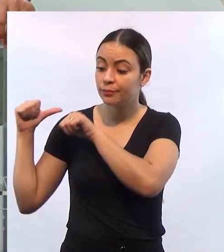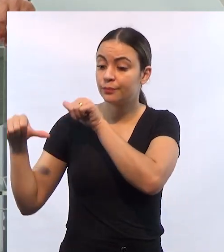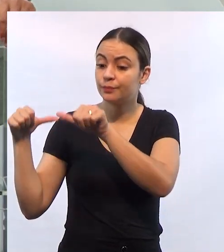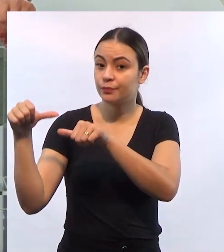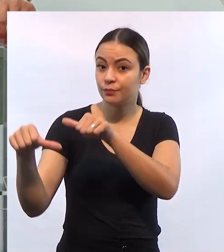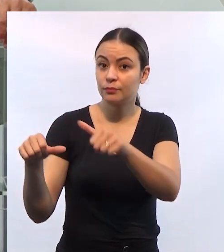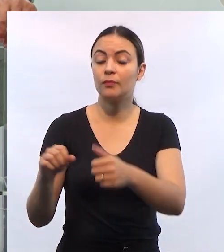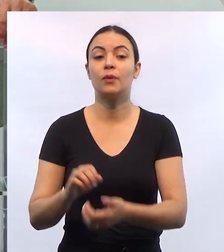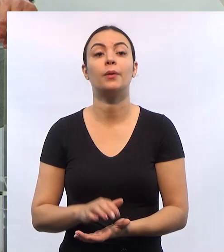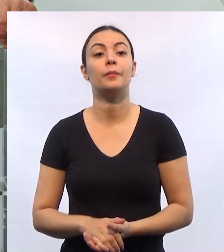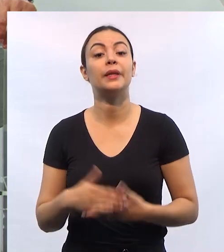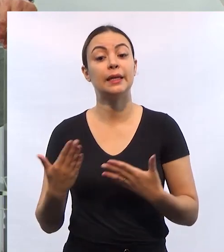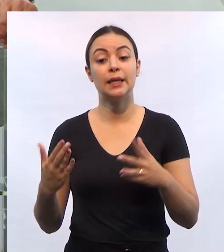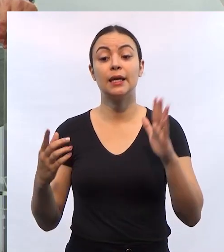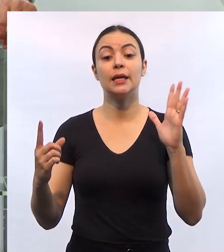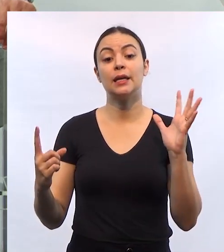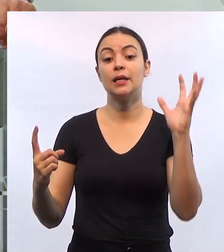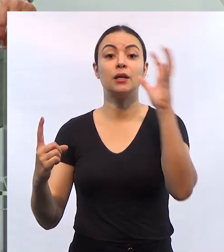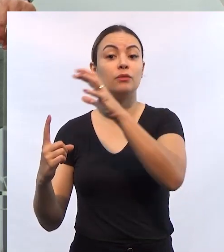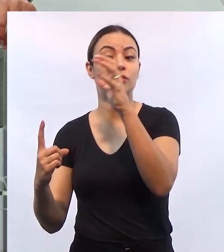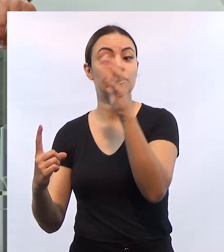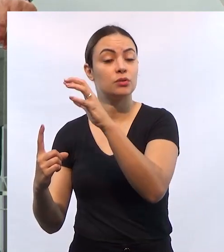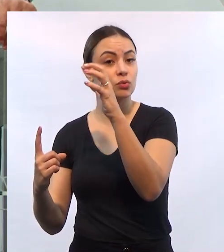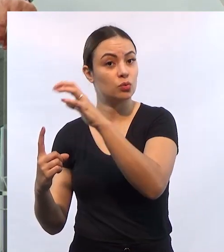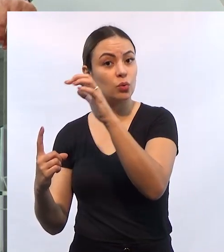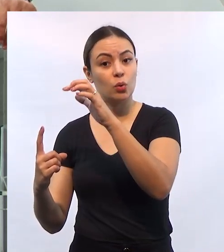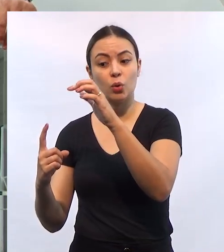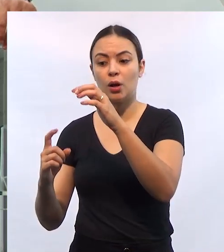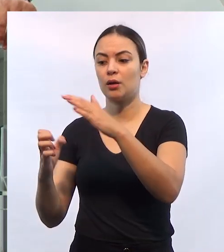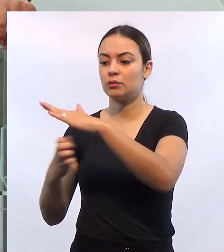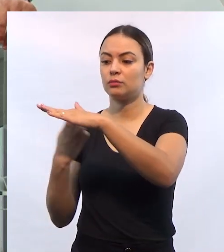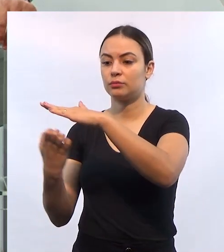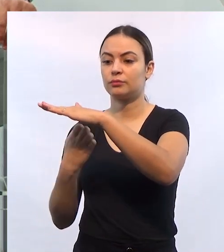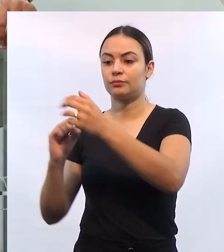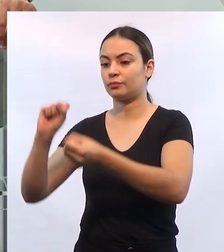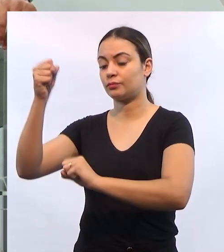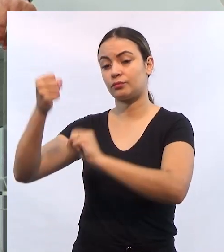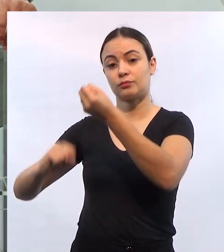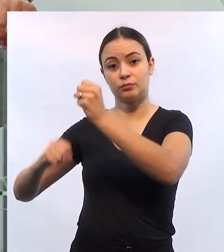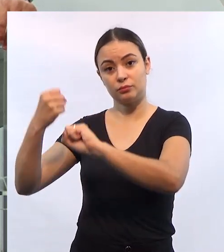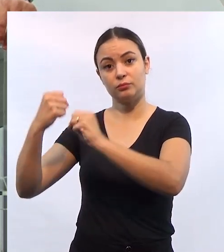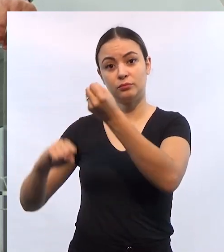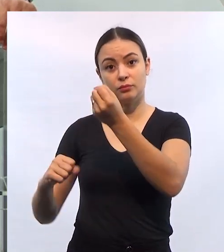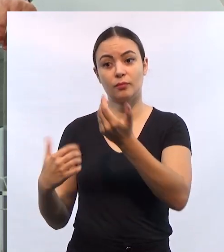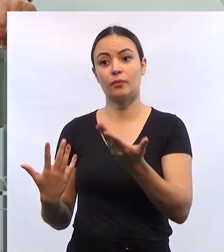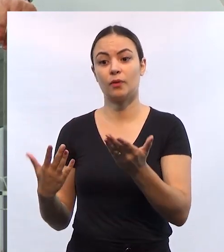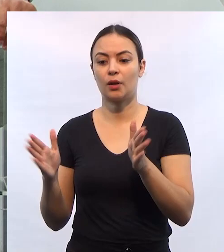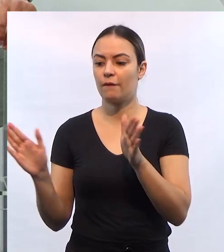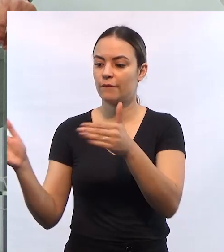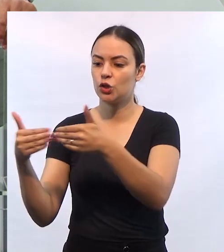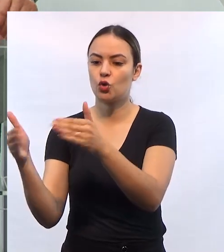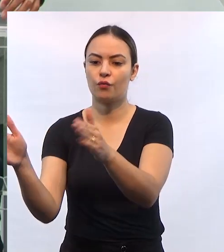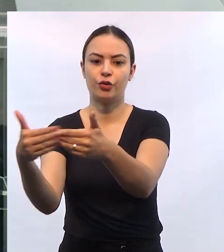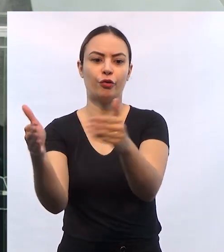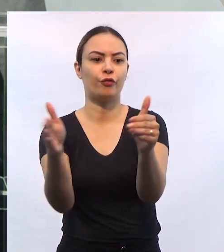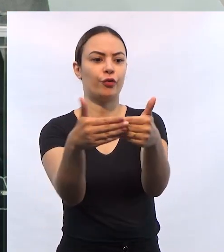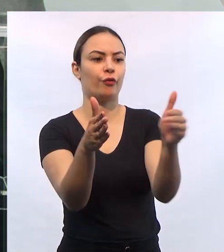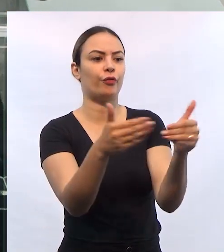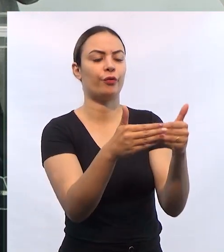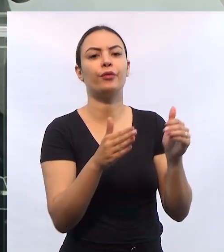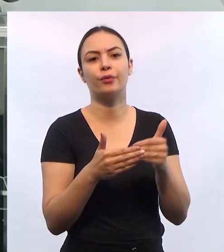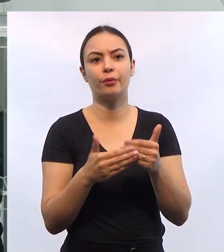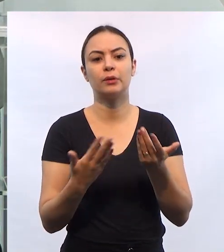influenciam nas organizações. Influenciou? Teve muita empresa que fechou as portas? Sim. Supermercado, bar, restaurante, todos esses que